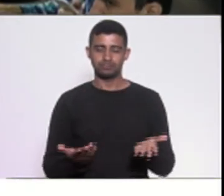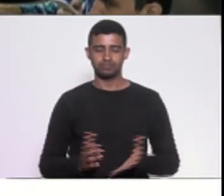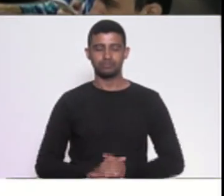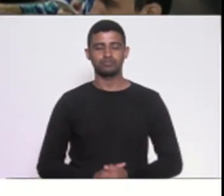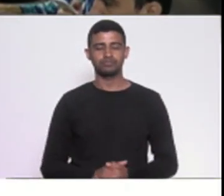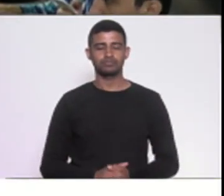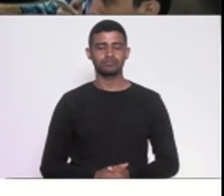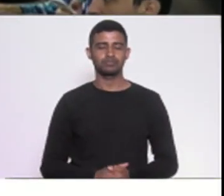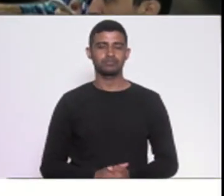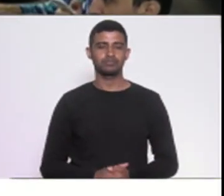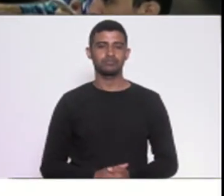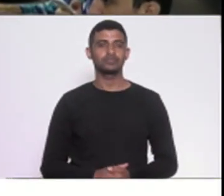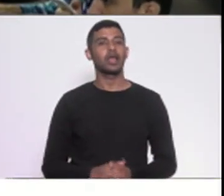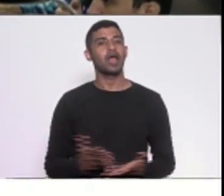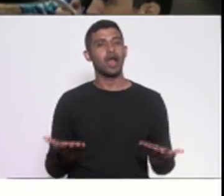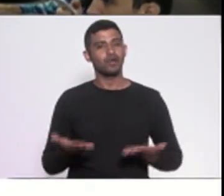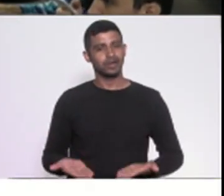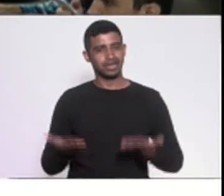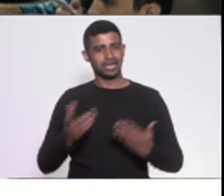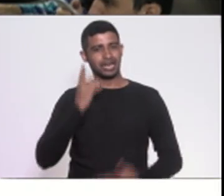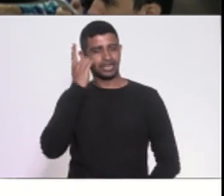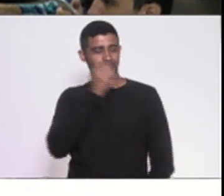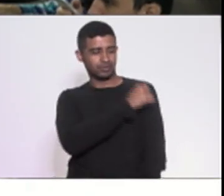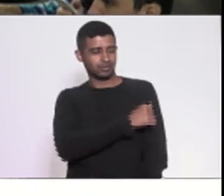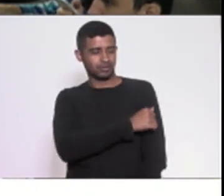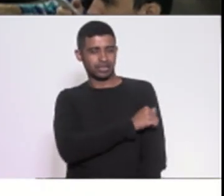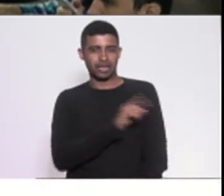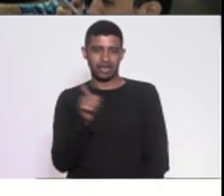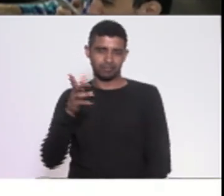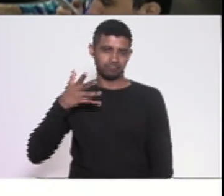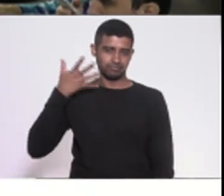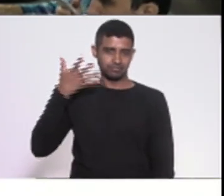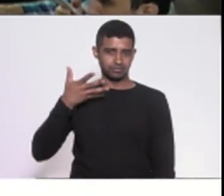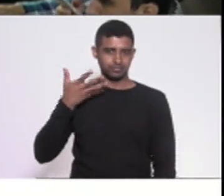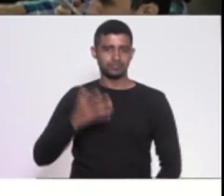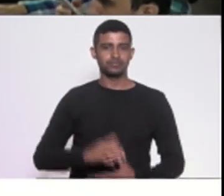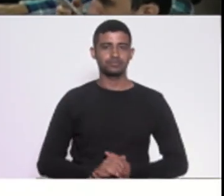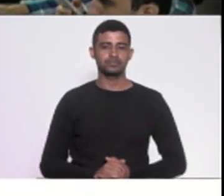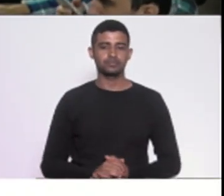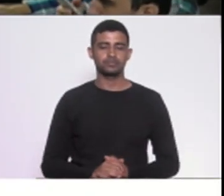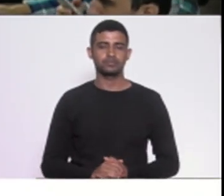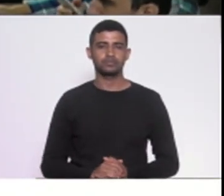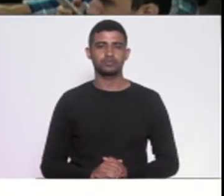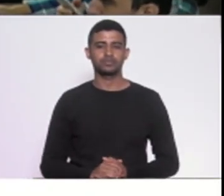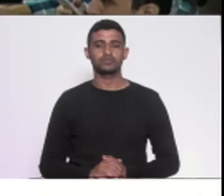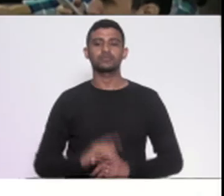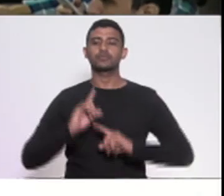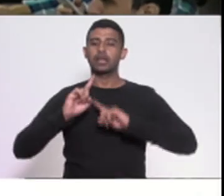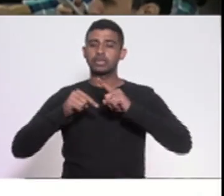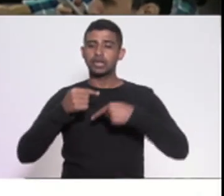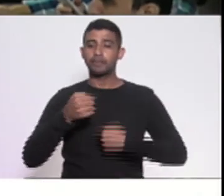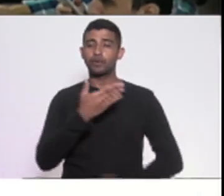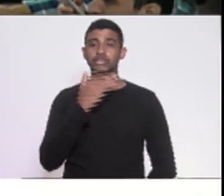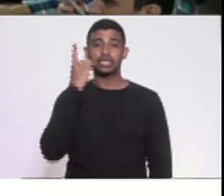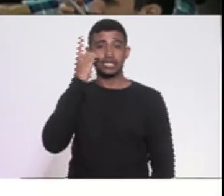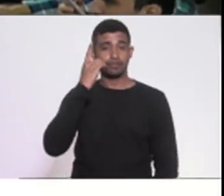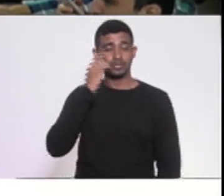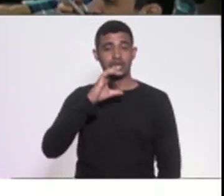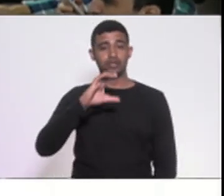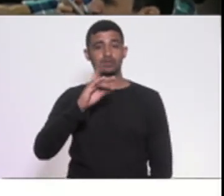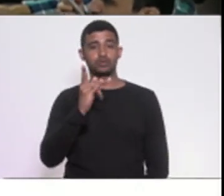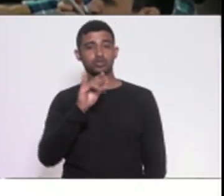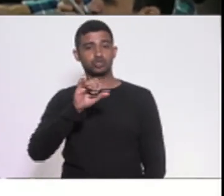para da a síntese. deputada enfermeira Rejane para suas considerações, e aí, em seguida, ao deputado Chicão